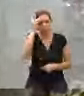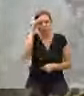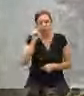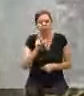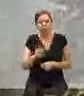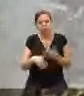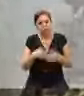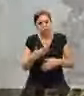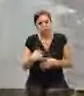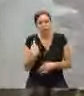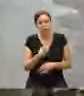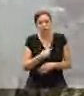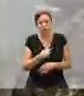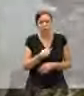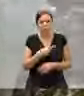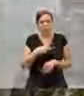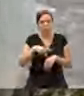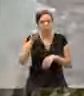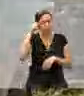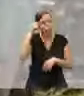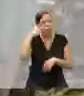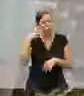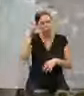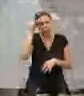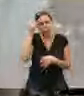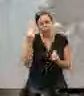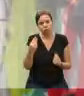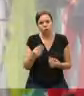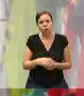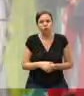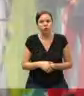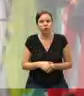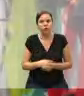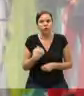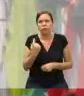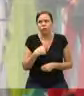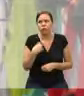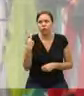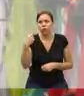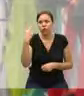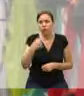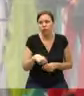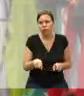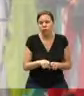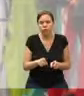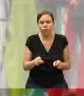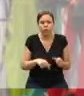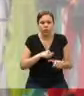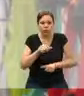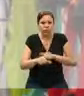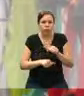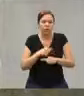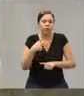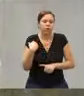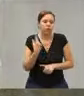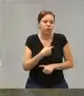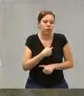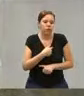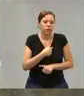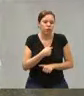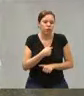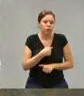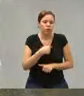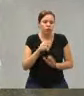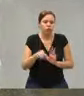a cada vez que nós vamos para lá, nós aprendemos muito com eles. E os nossos valores vão sendo transformados.